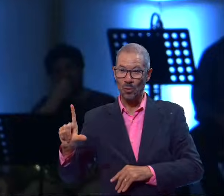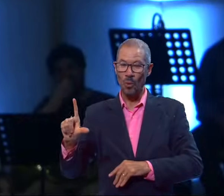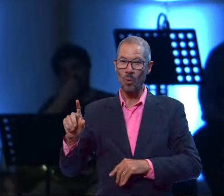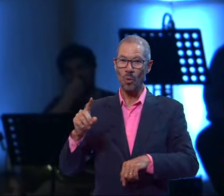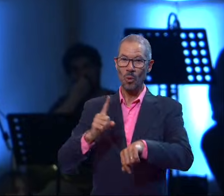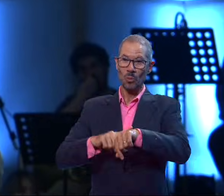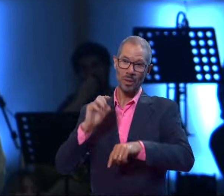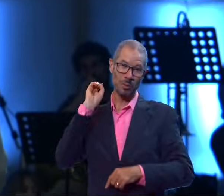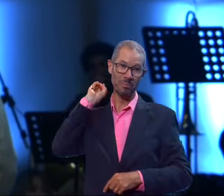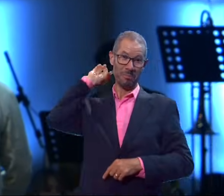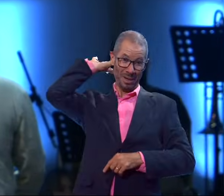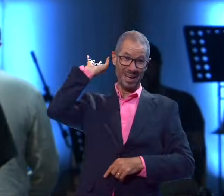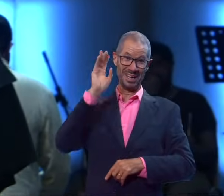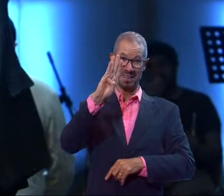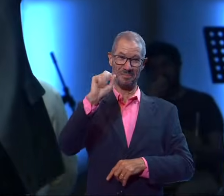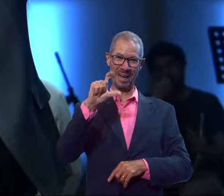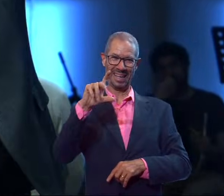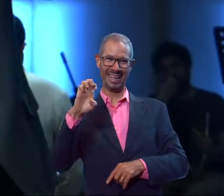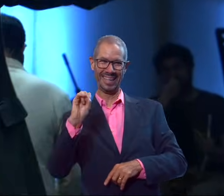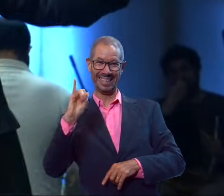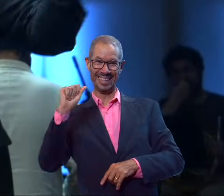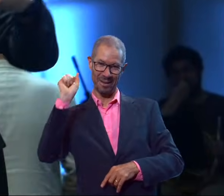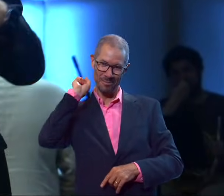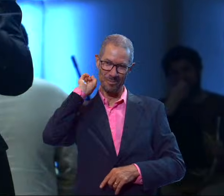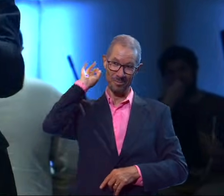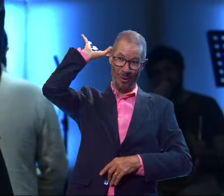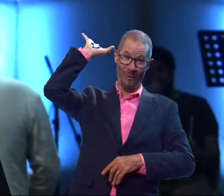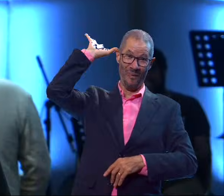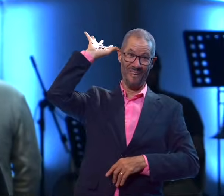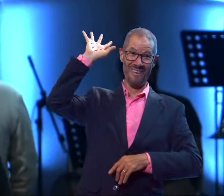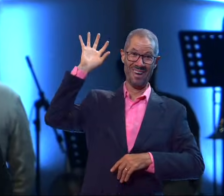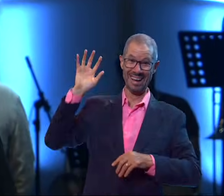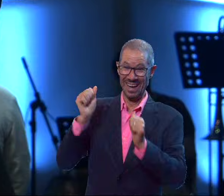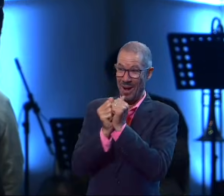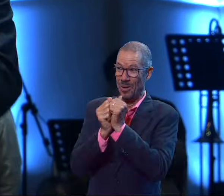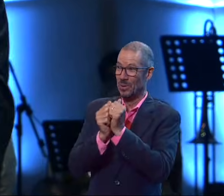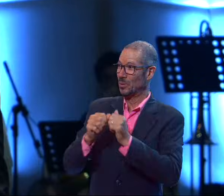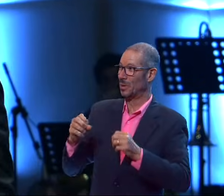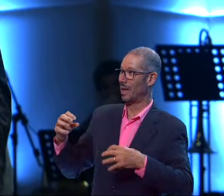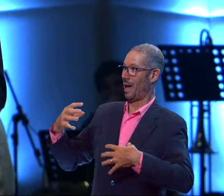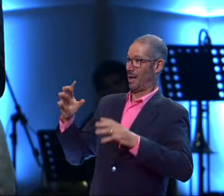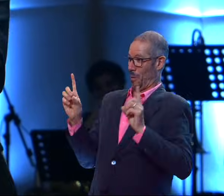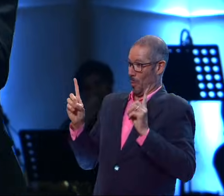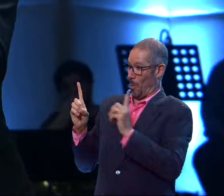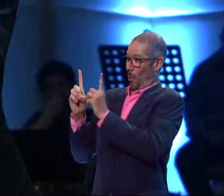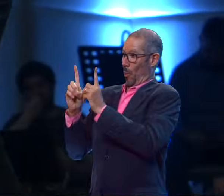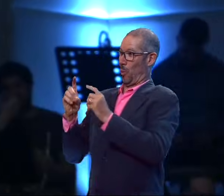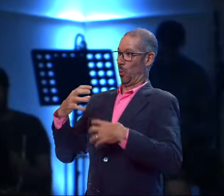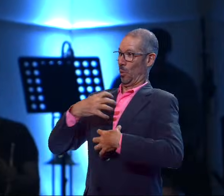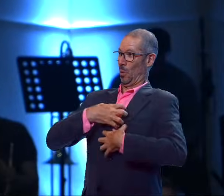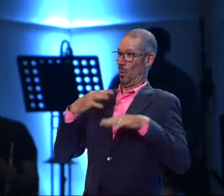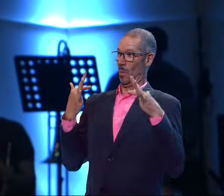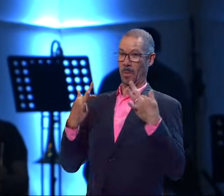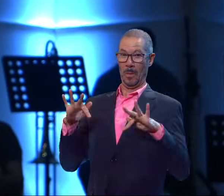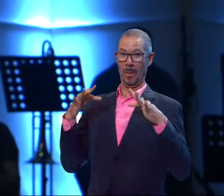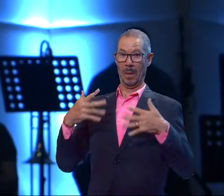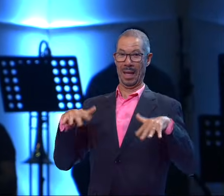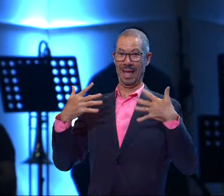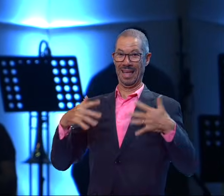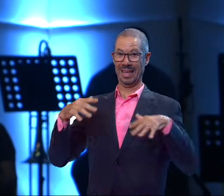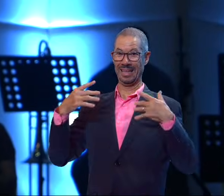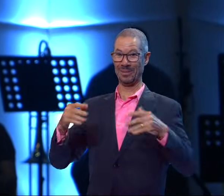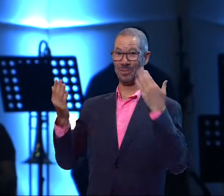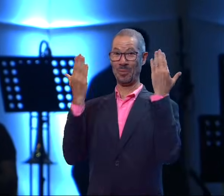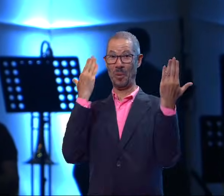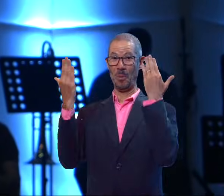ficar maravilhado com a grandeza da baleia, ele ia ter medo. E eu comecei a falar do temor do Senhor, como Ele era grande,